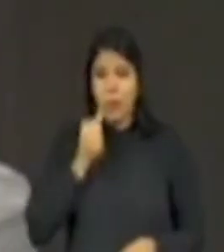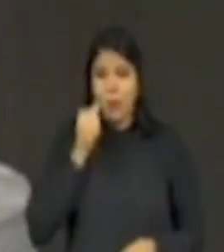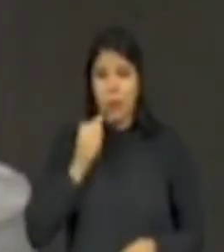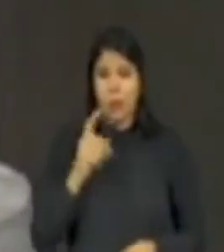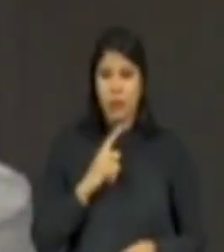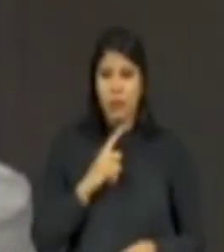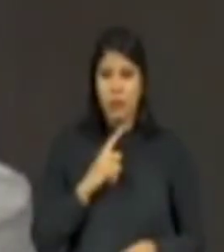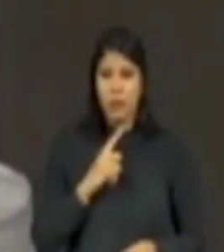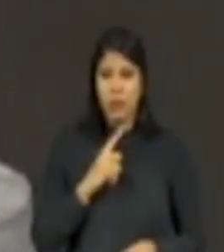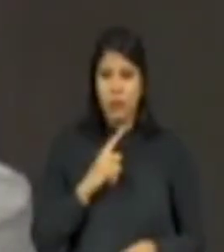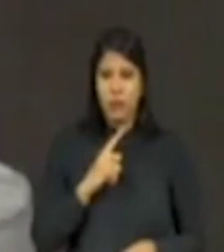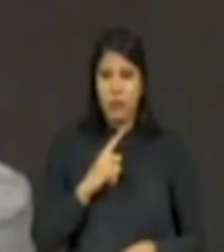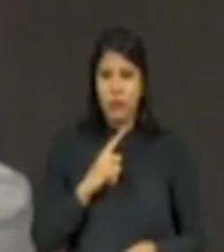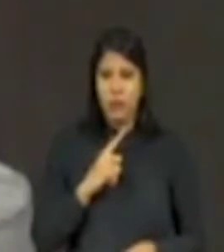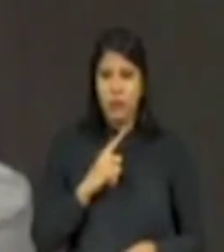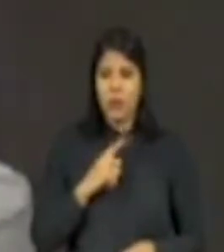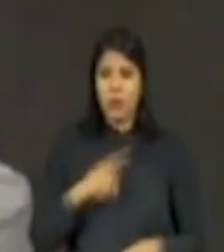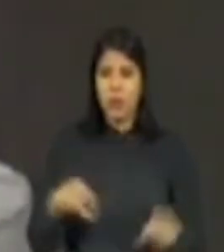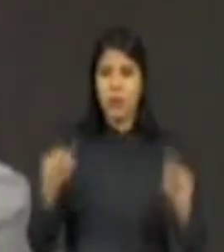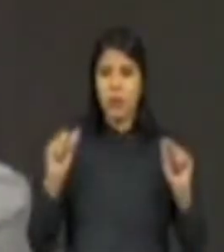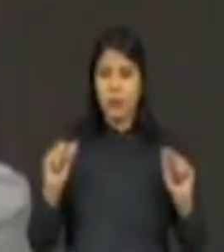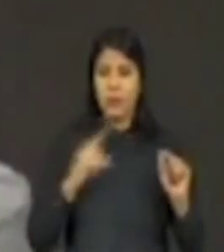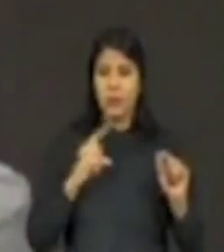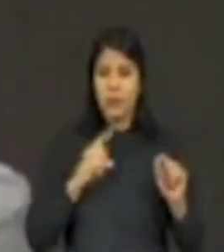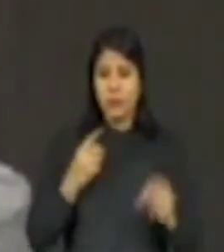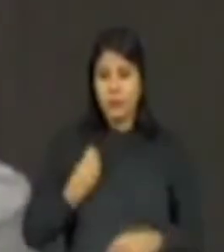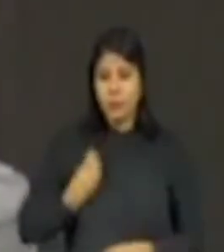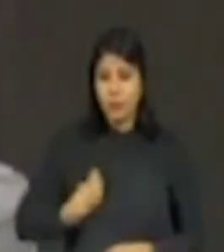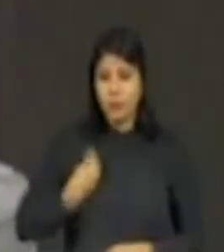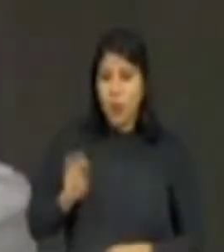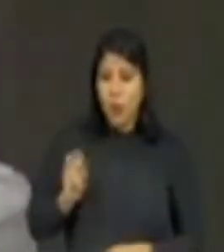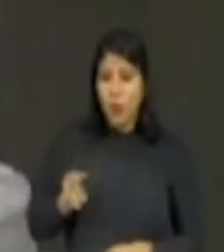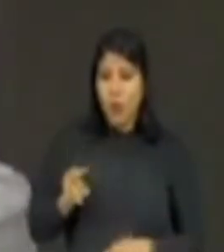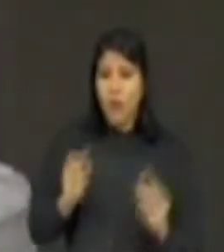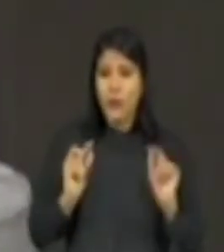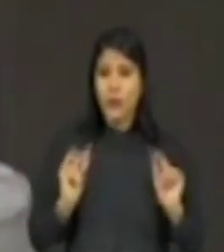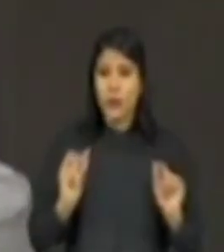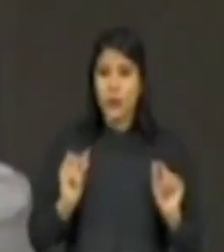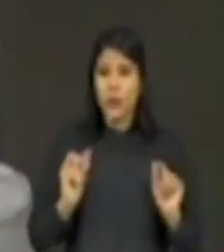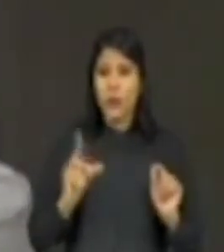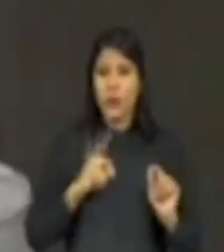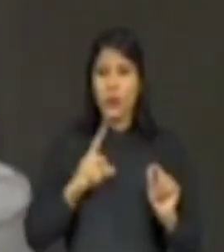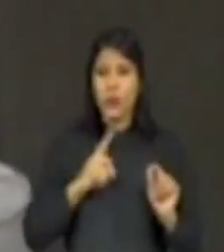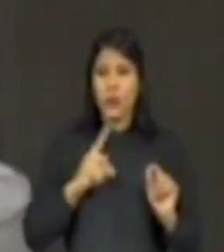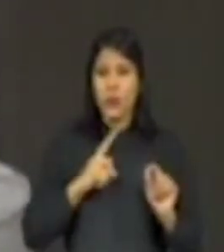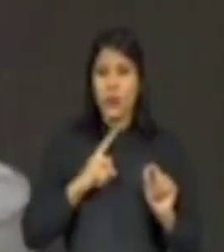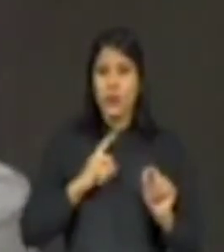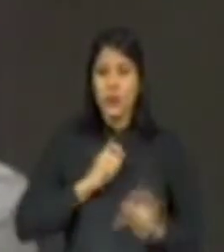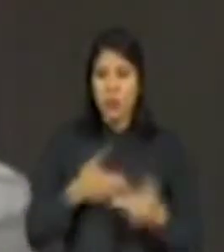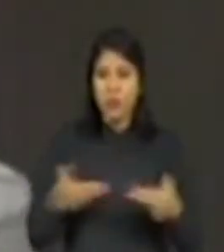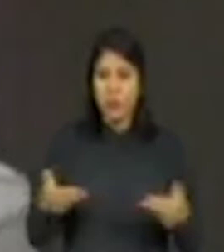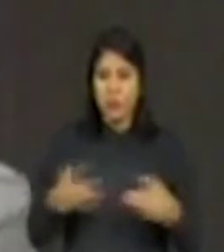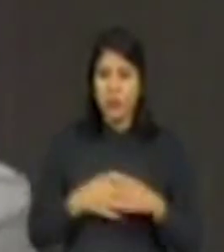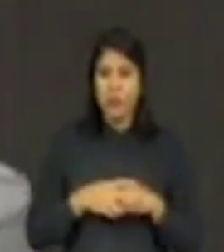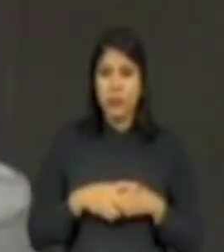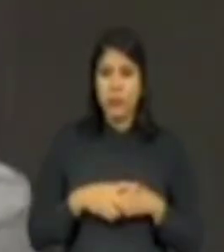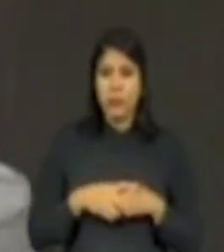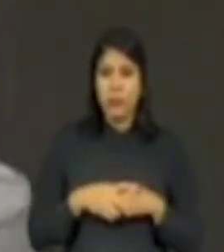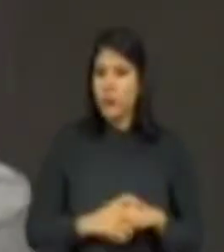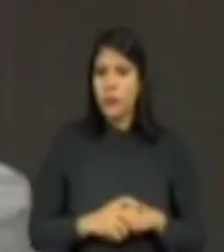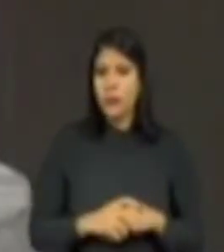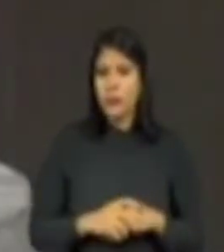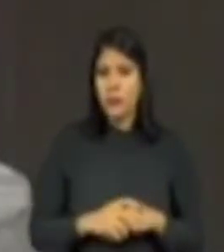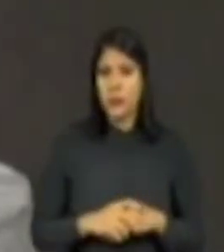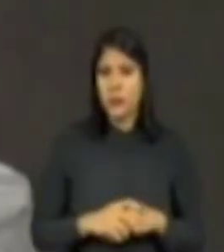ela atravessaram a dor da ditadura viveram a Covardia De terem sido vítimas da tortura e do árbitro não